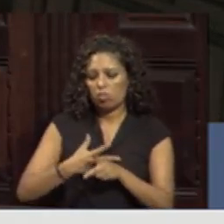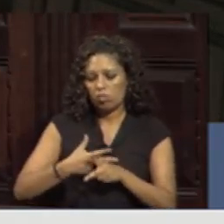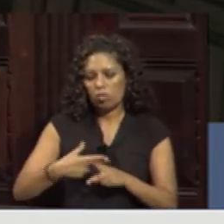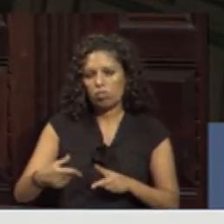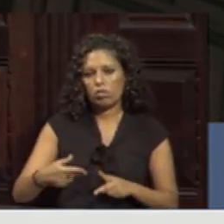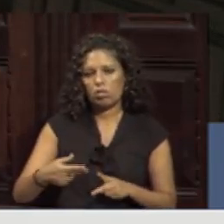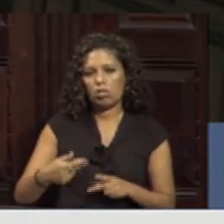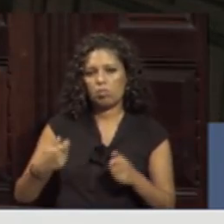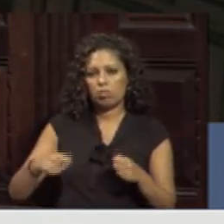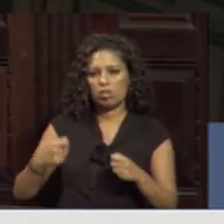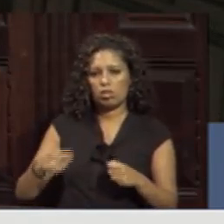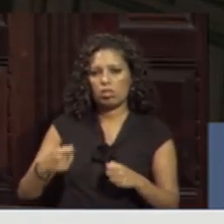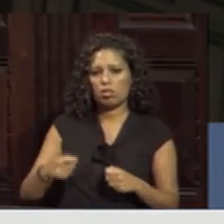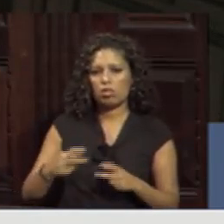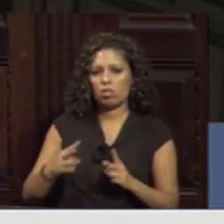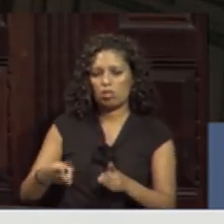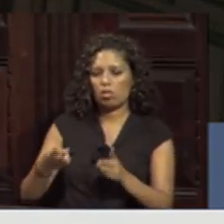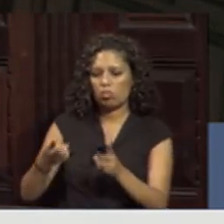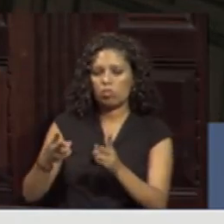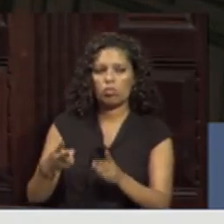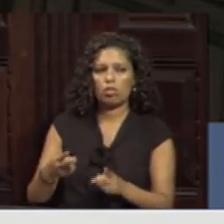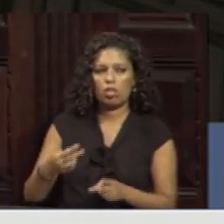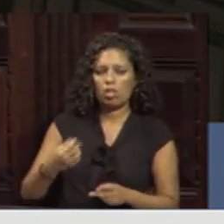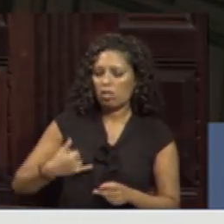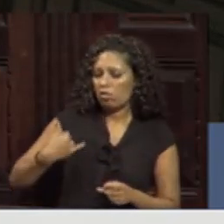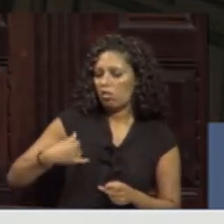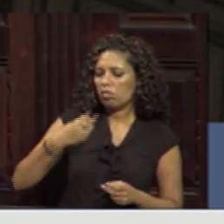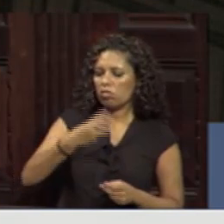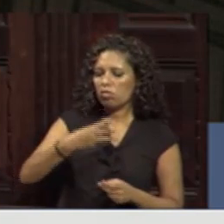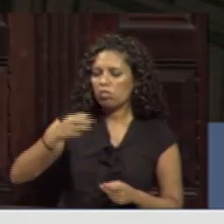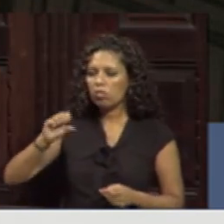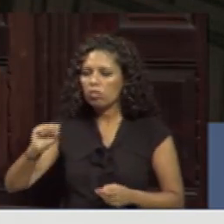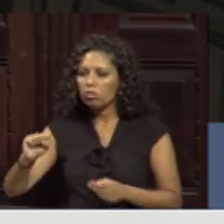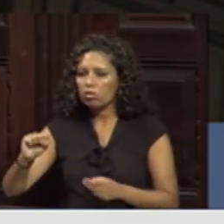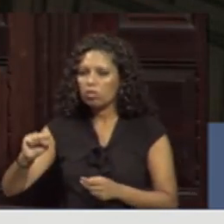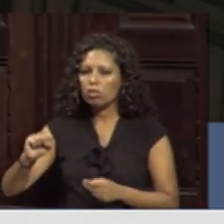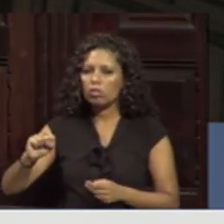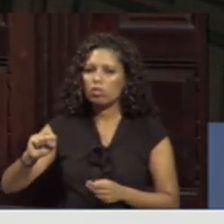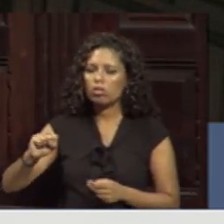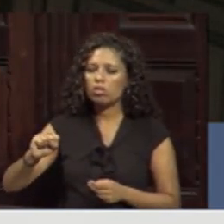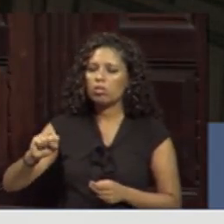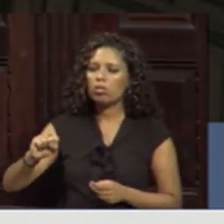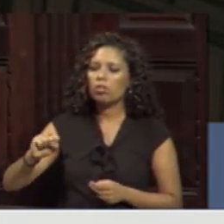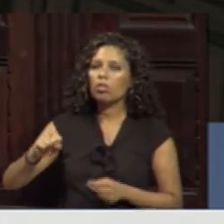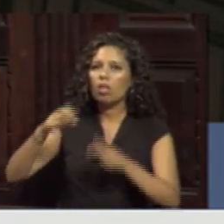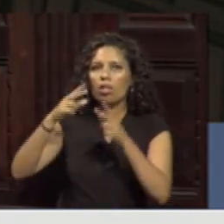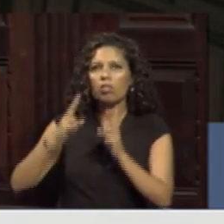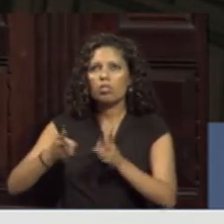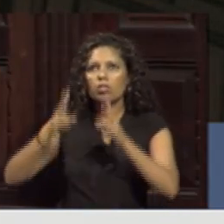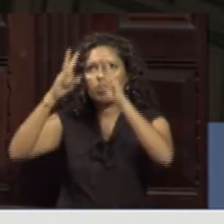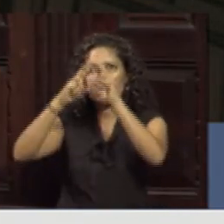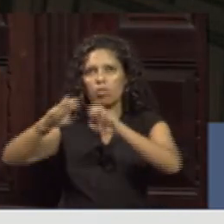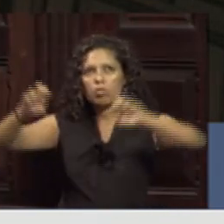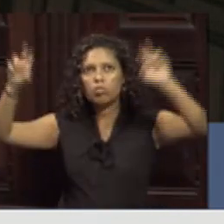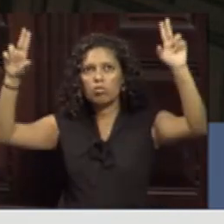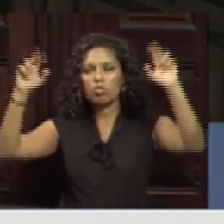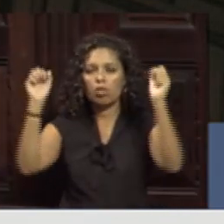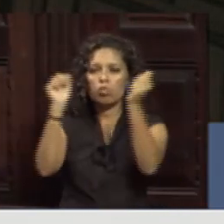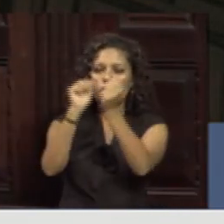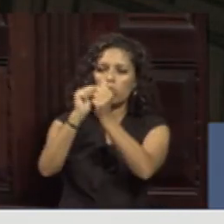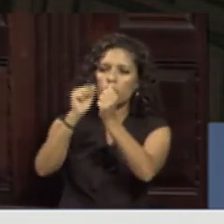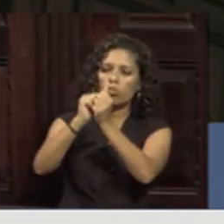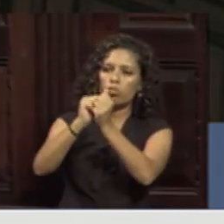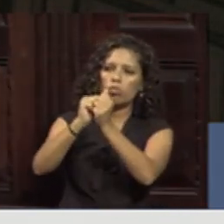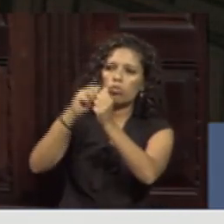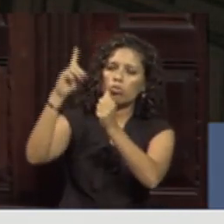ser uma mulher vencedora. E aos 38 anos, ela, tenho certeza, eu como cristão sei que está no céu, nos braços do Senhor, mas essa injustiça